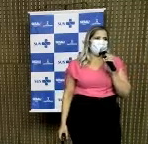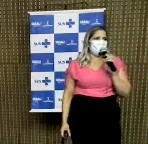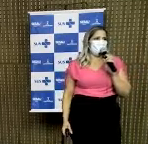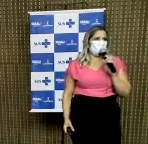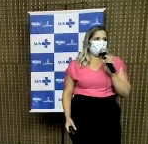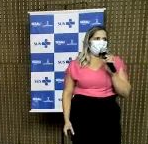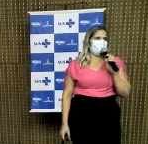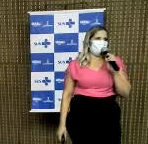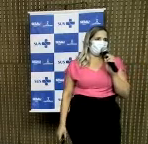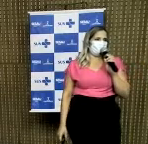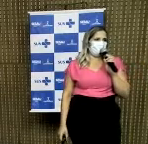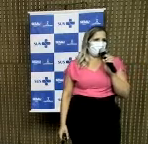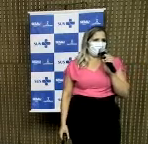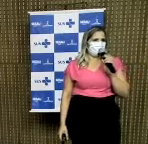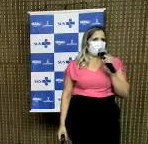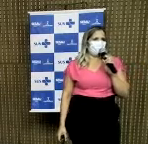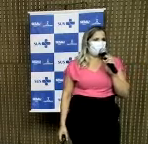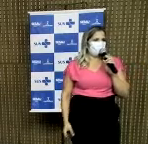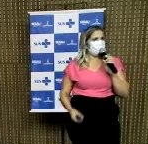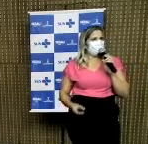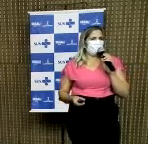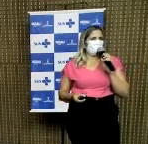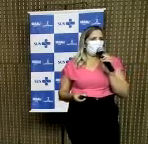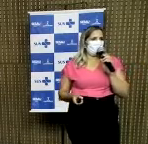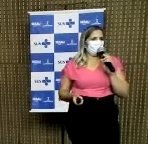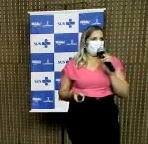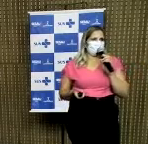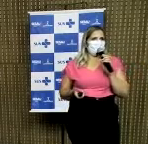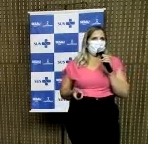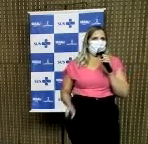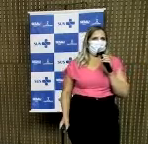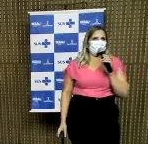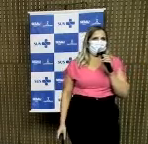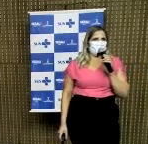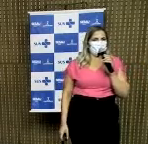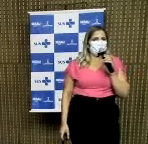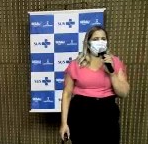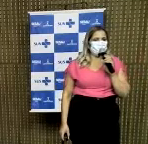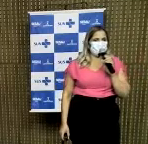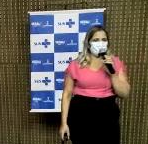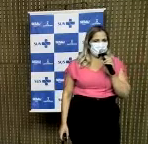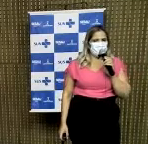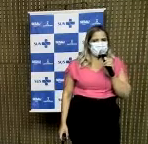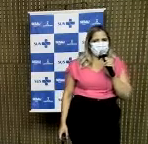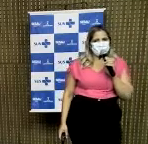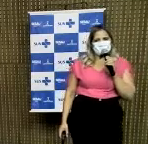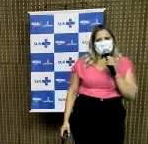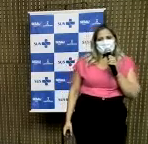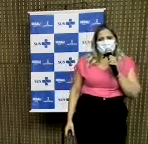e os agentes comunitários, eles fazem essa devolução para esses pacientes no